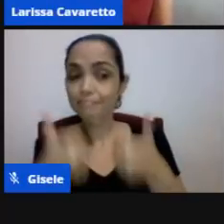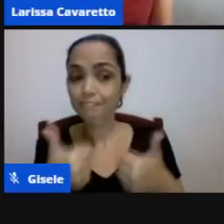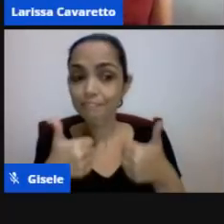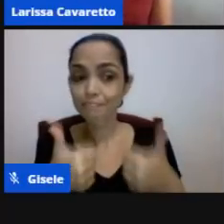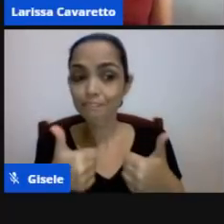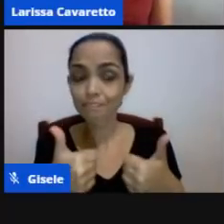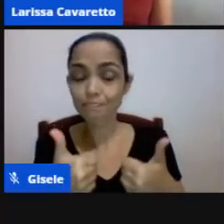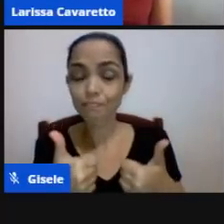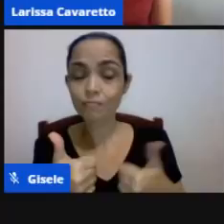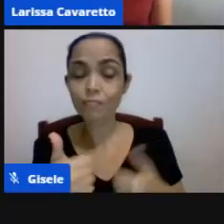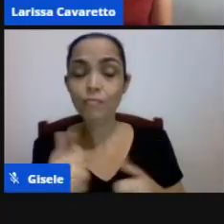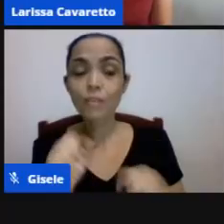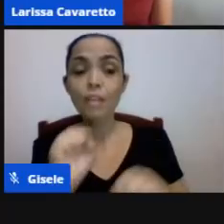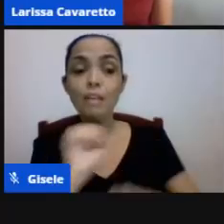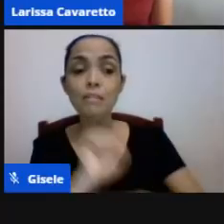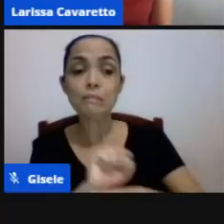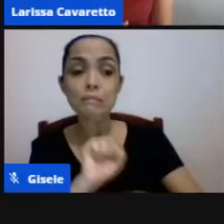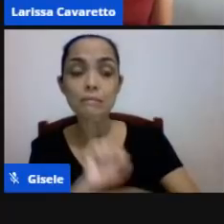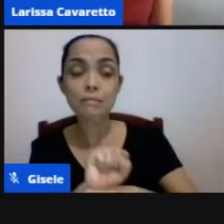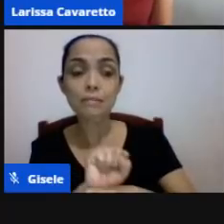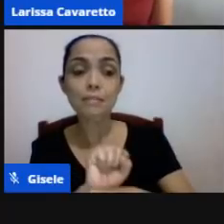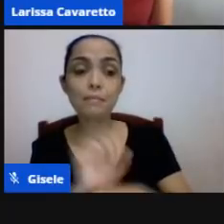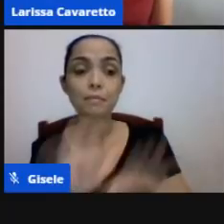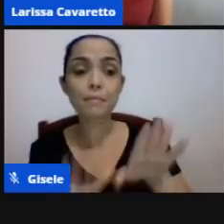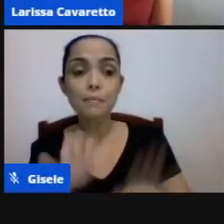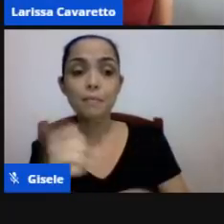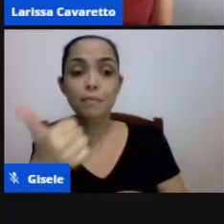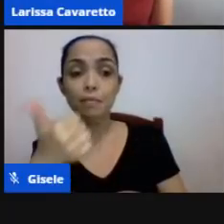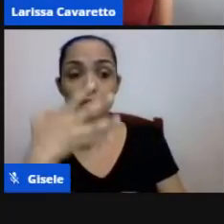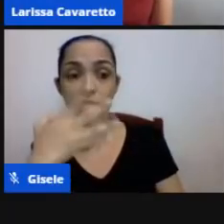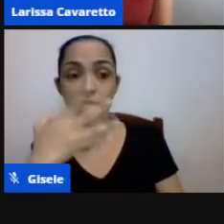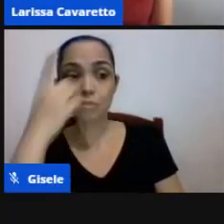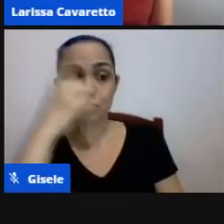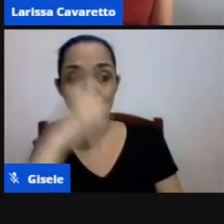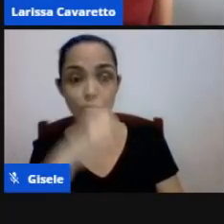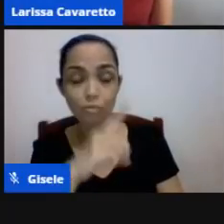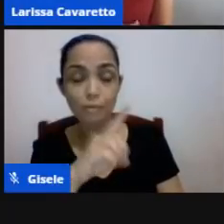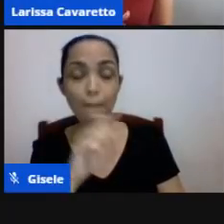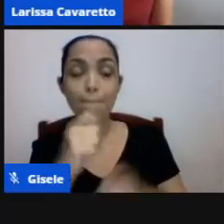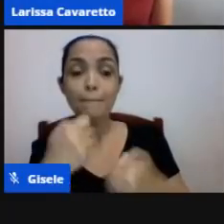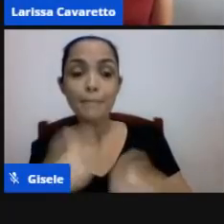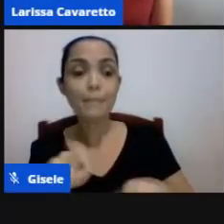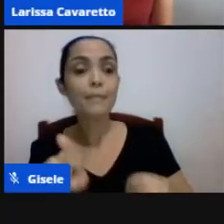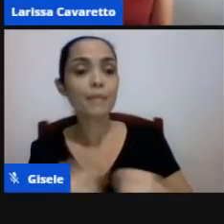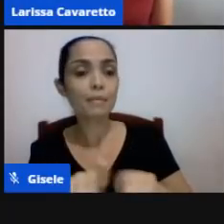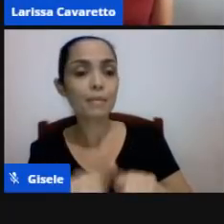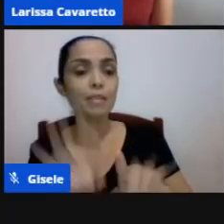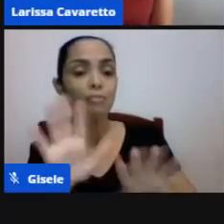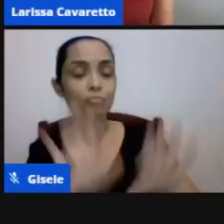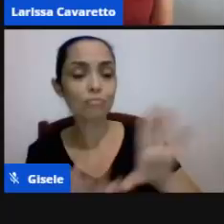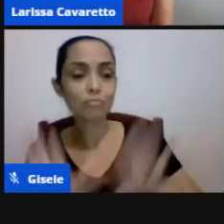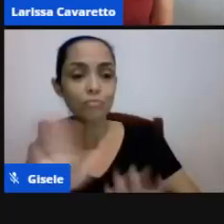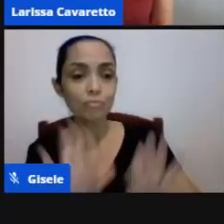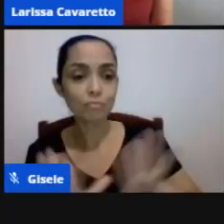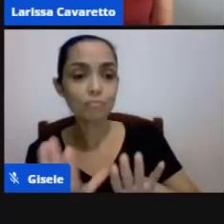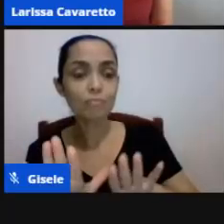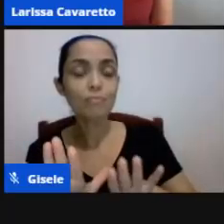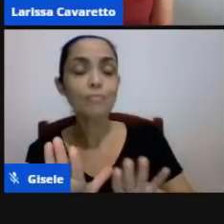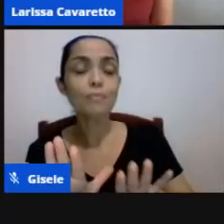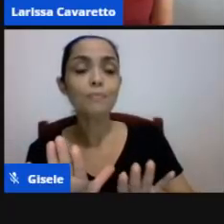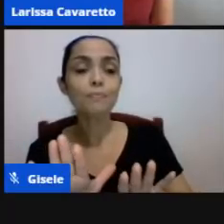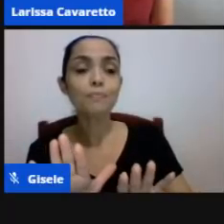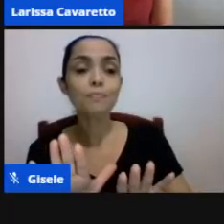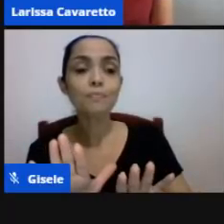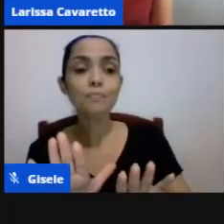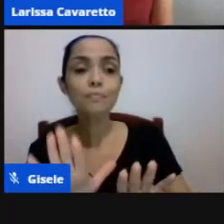tenha dado esses 14 dias da segunda dose, se você tomar os devidos cuidados, a transmissão não vai acontecer dentro da